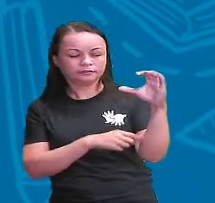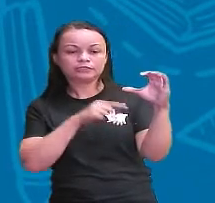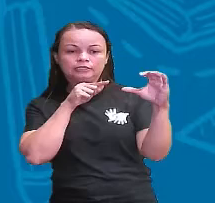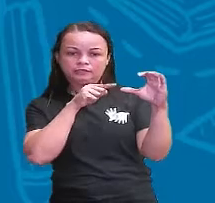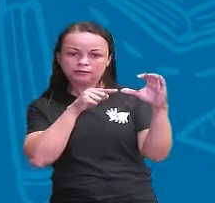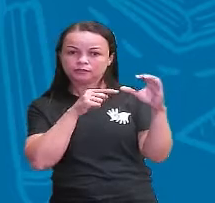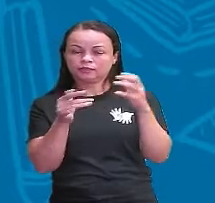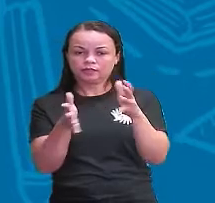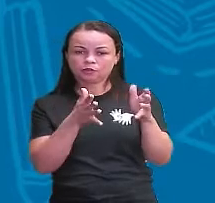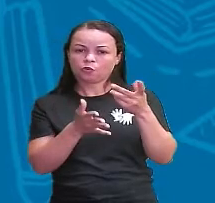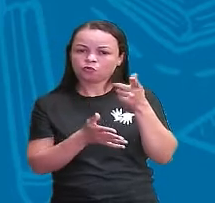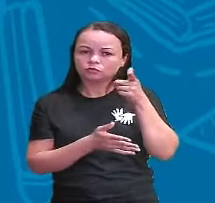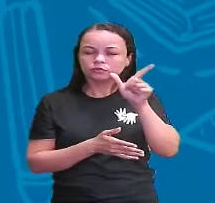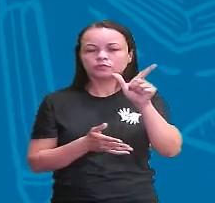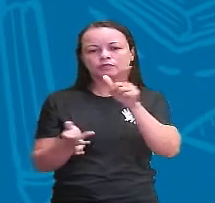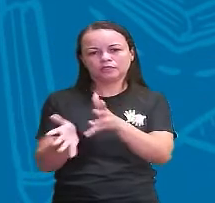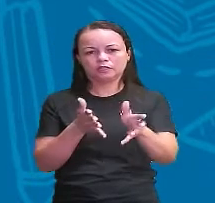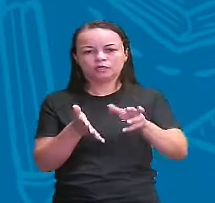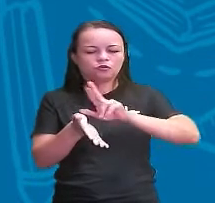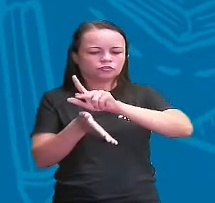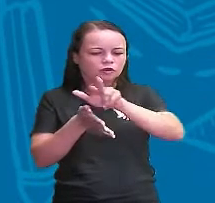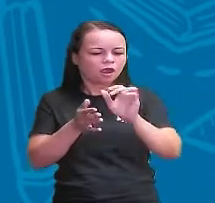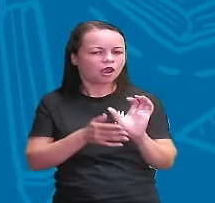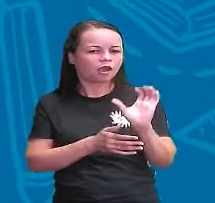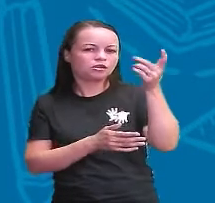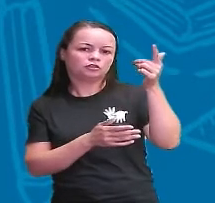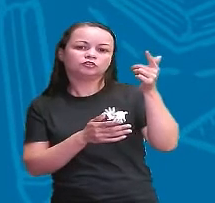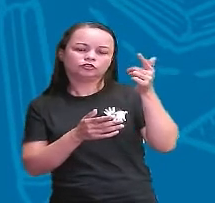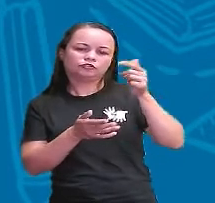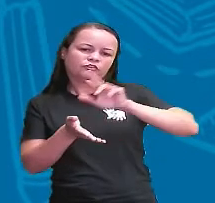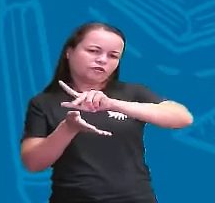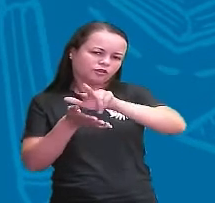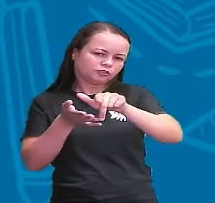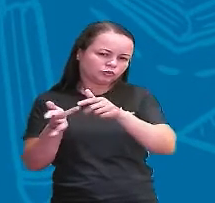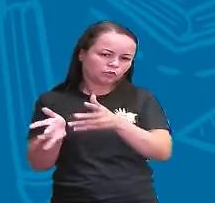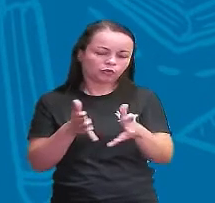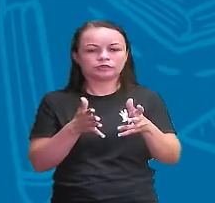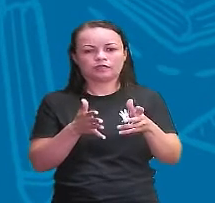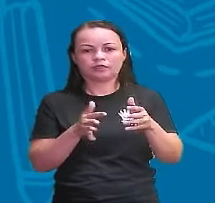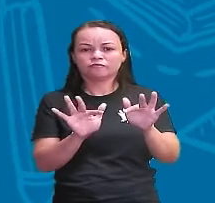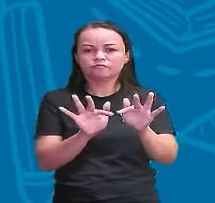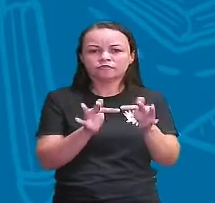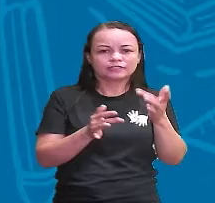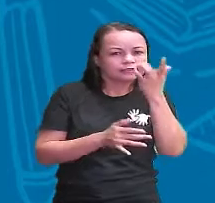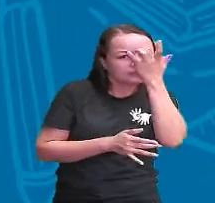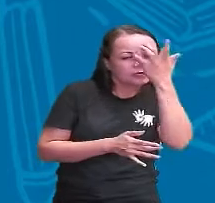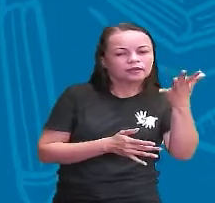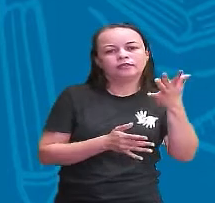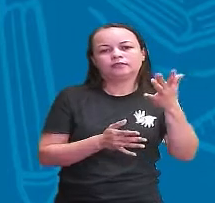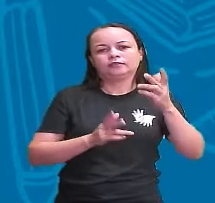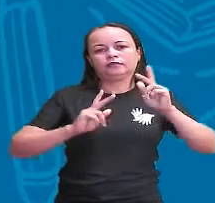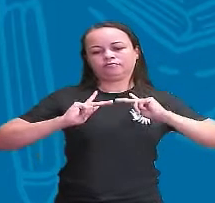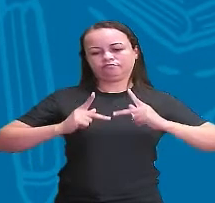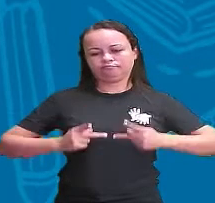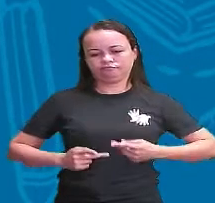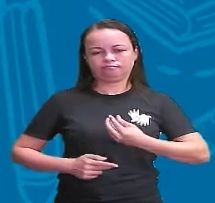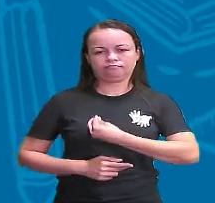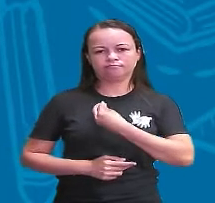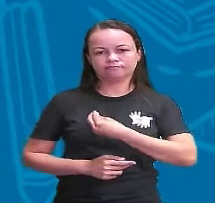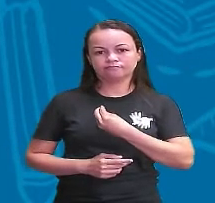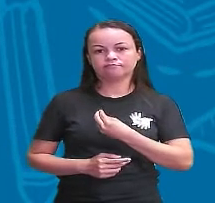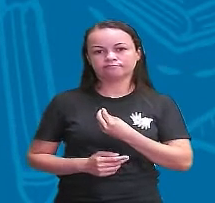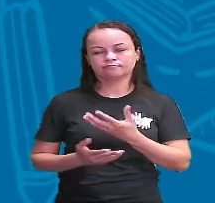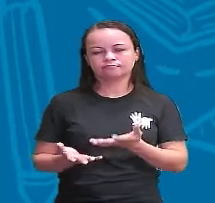desenvolver várias situações, várias coisas que só facilitaram a vida dos seres humanos. E uma dessas questões